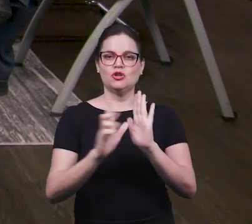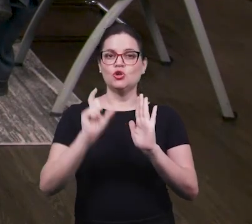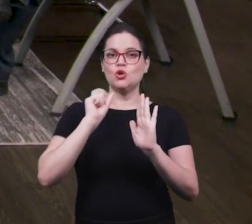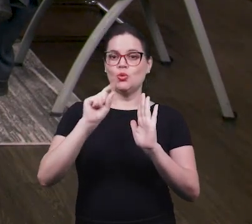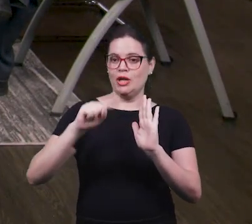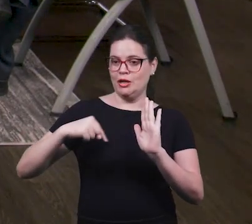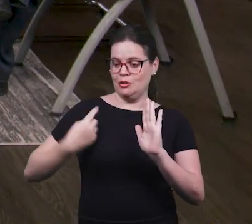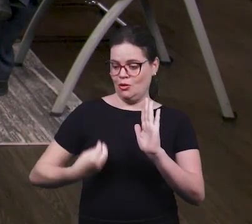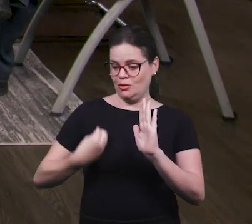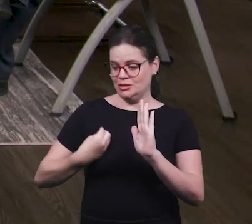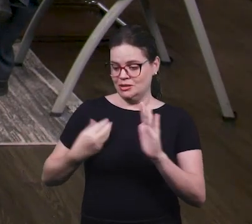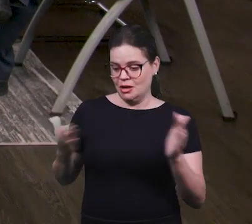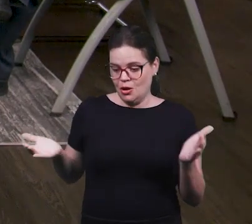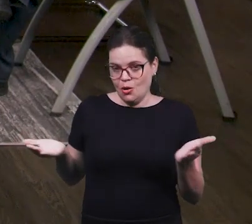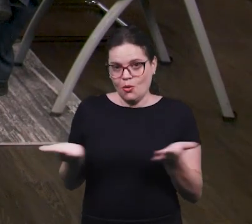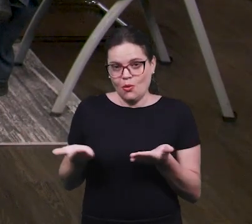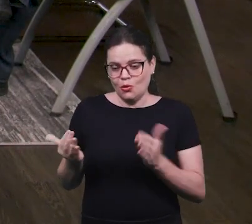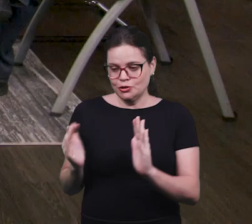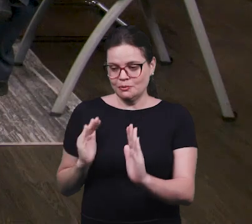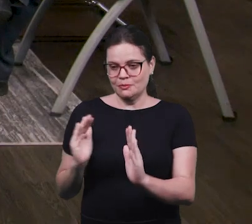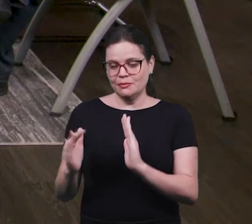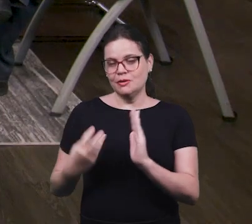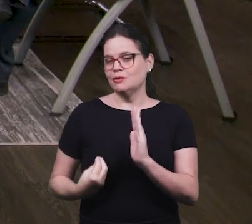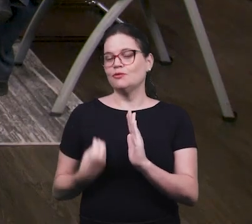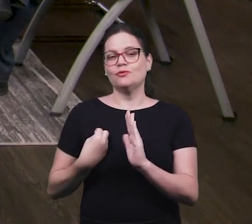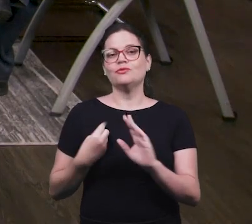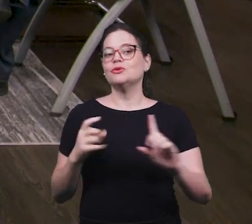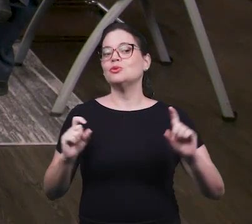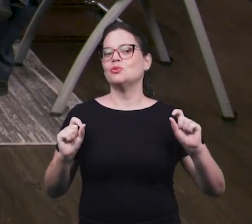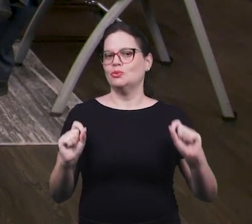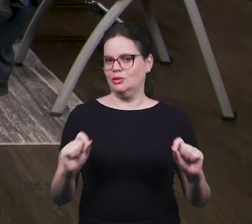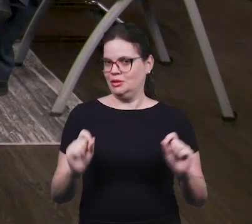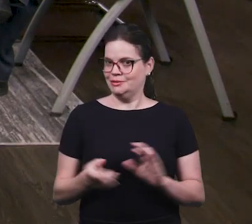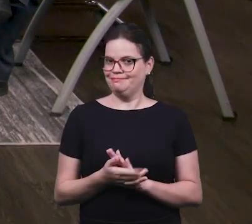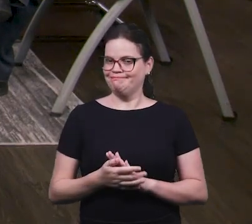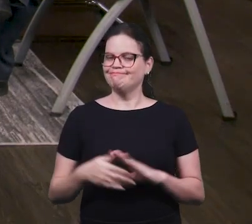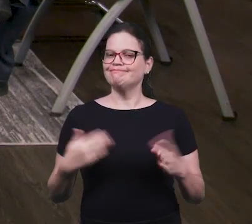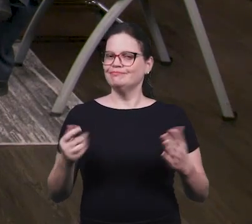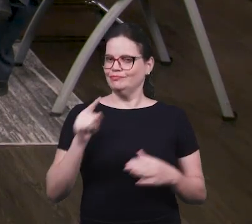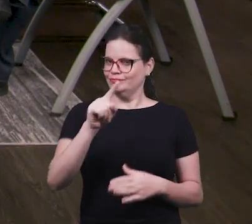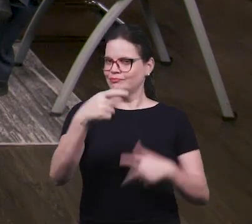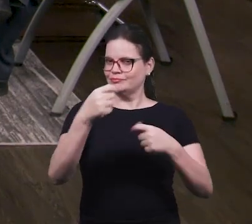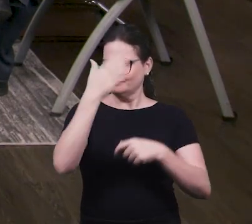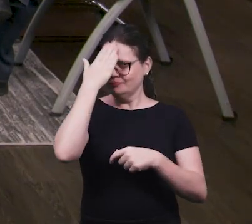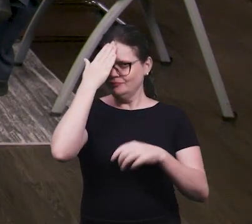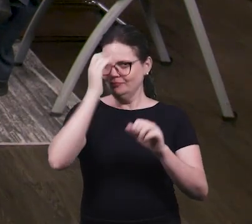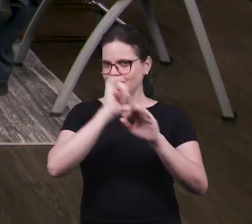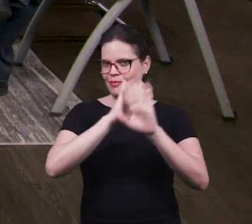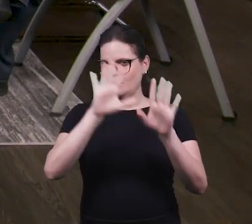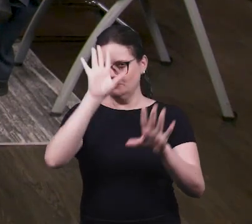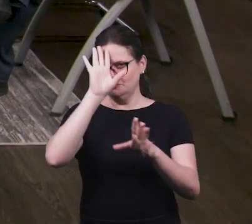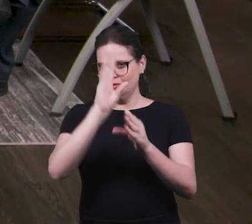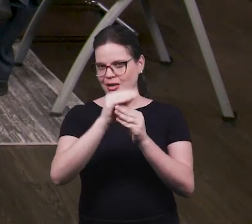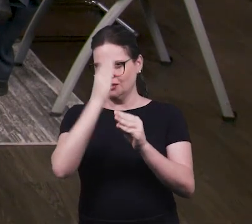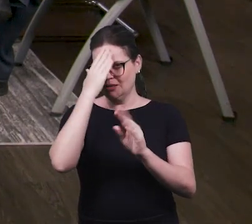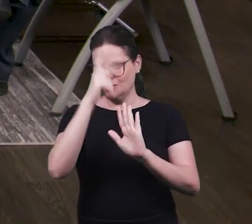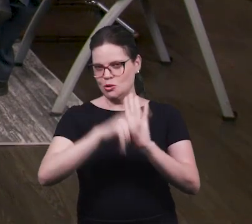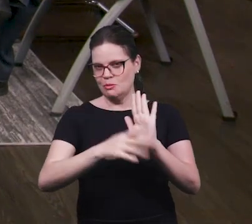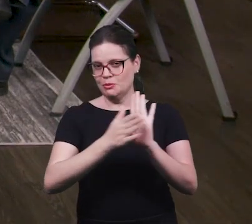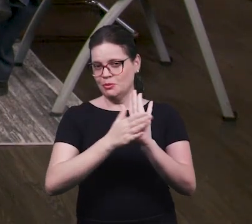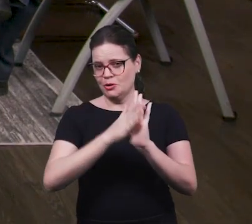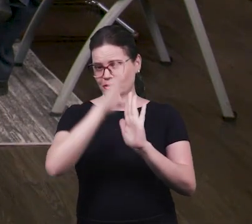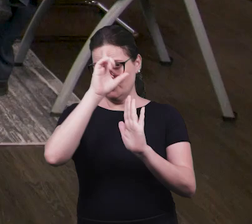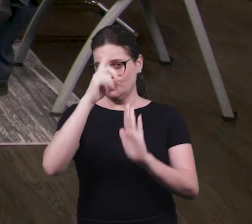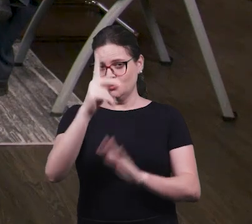hoje. É muito importante que você conheça isso para saber qual o projeto de Deus para a sua vida. Vamos conversar um